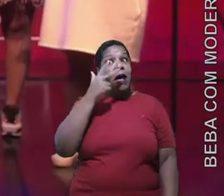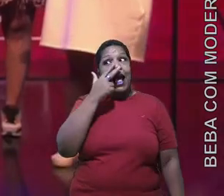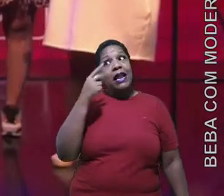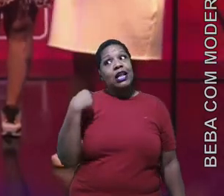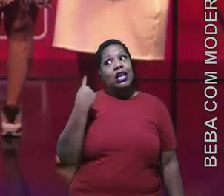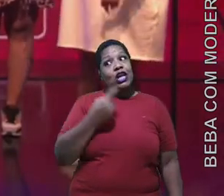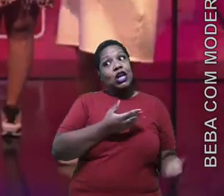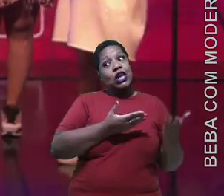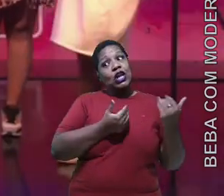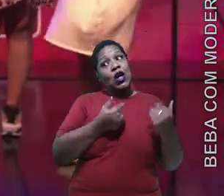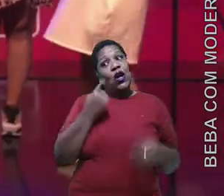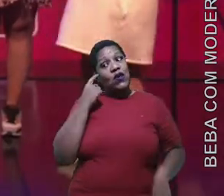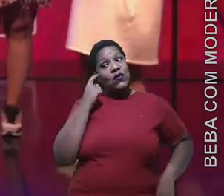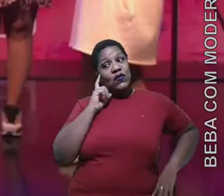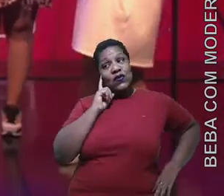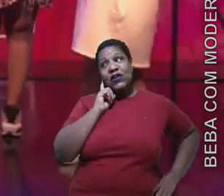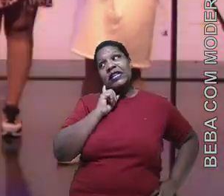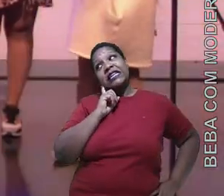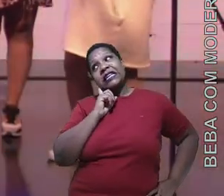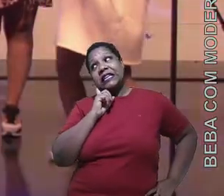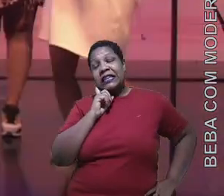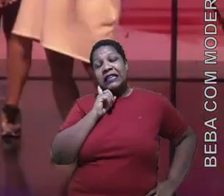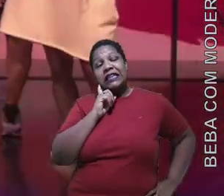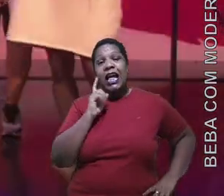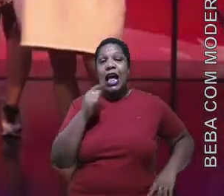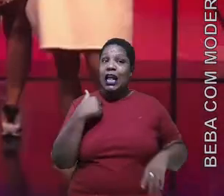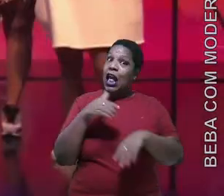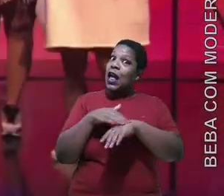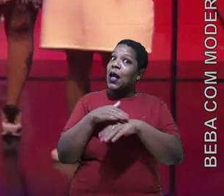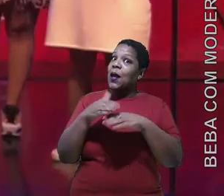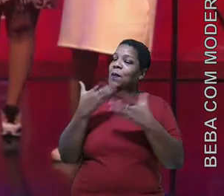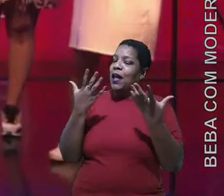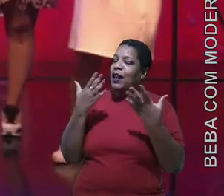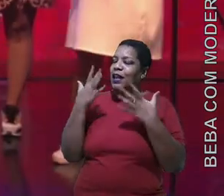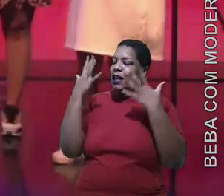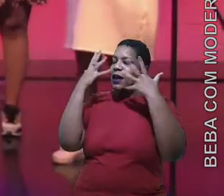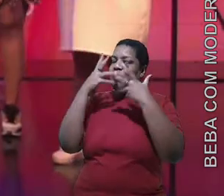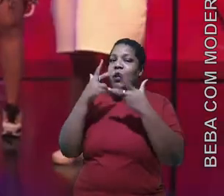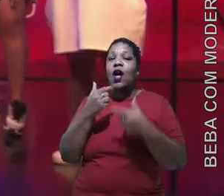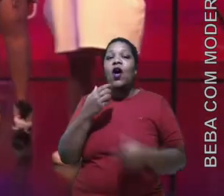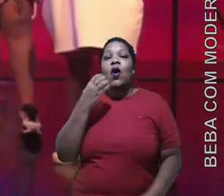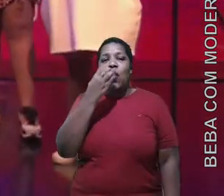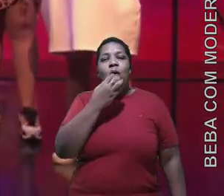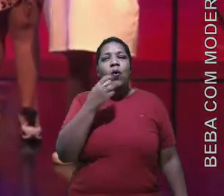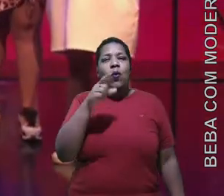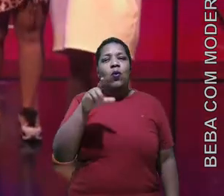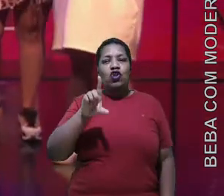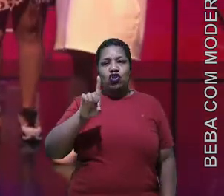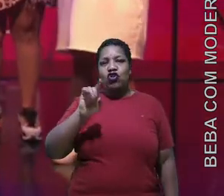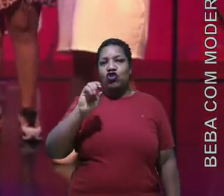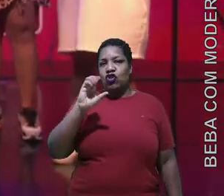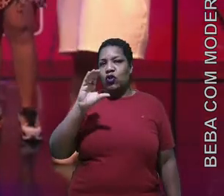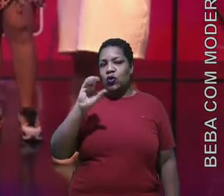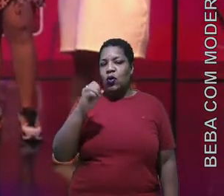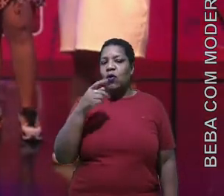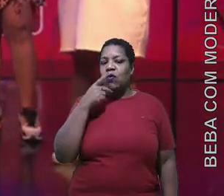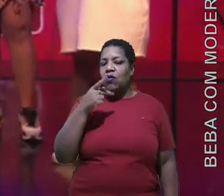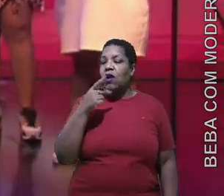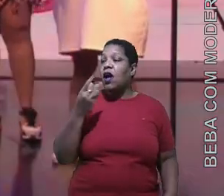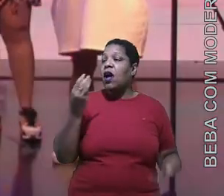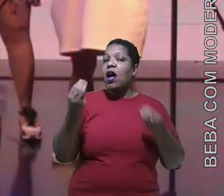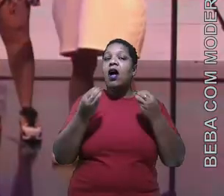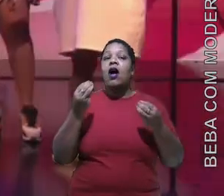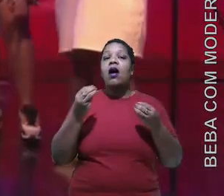mas na verdade eu achei mas na verdade a minha pele que é bela é o disco fala muito sobre isso sobre como